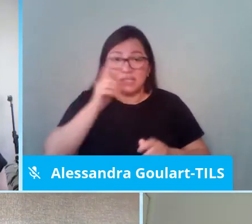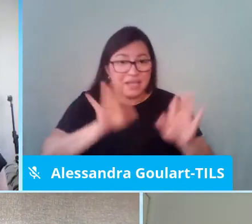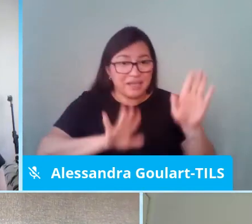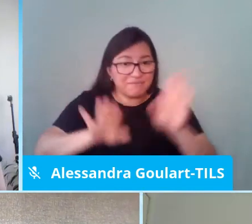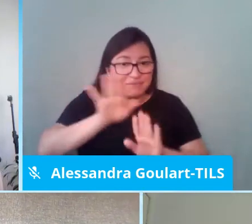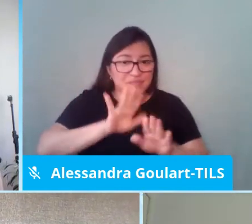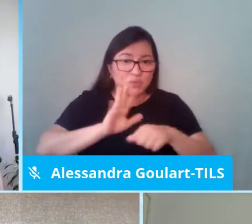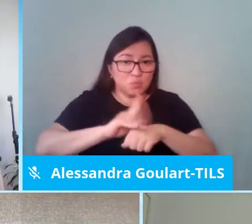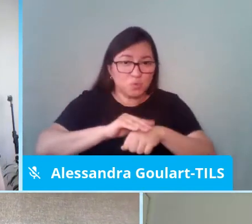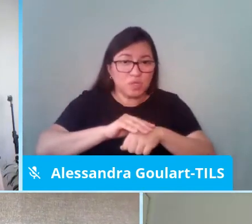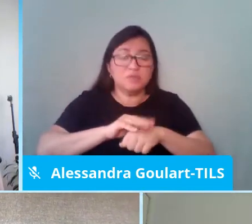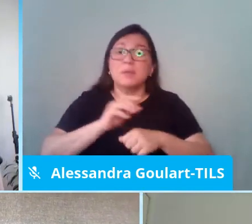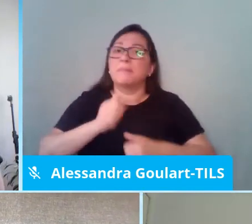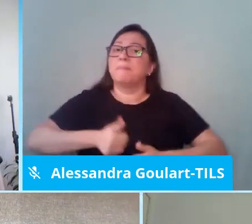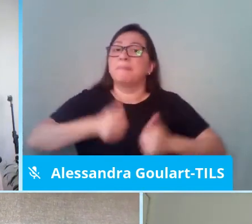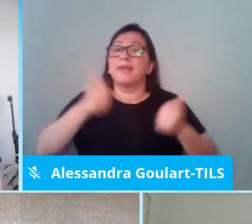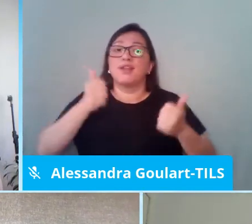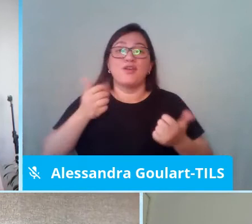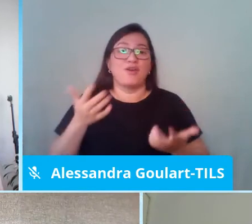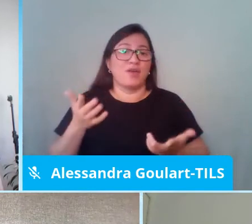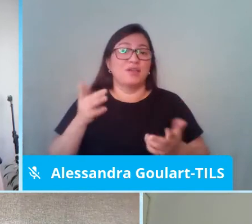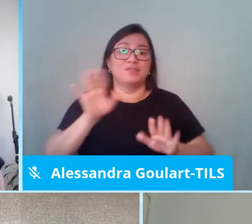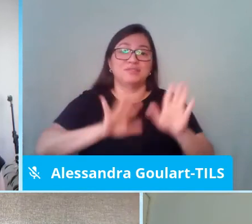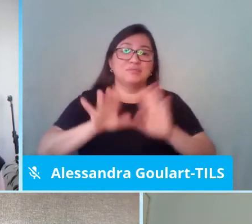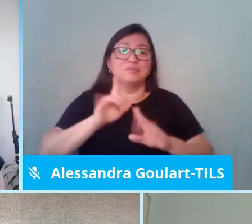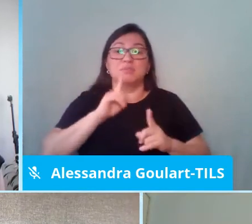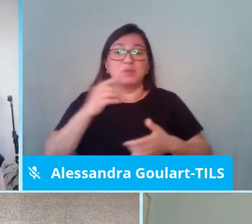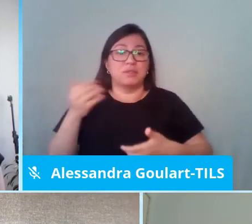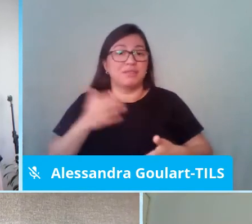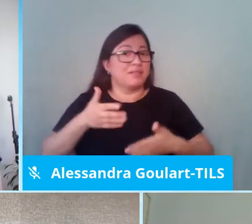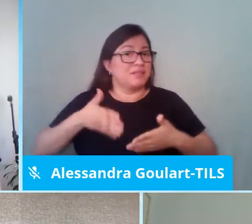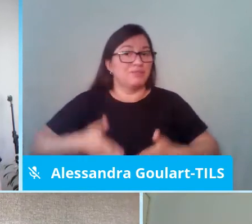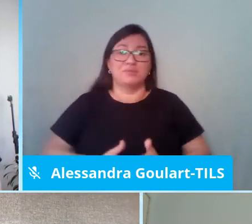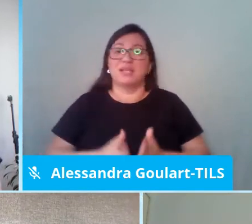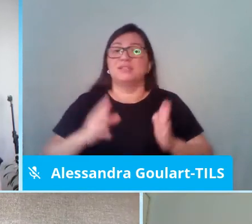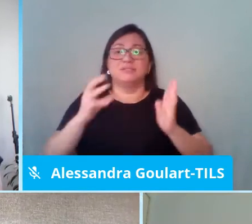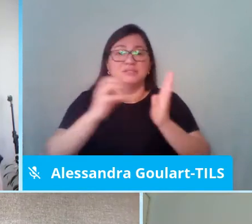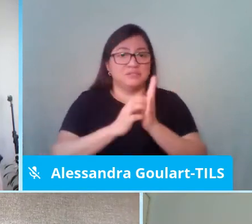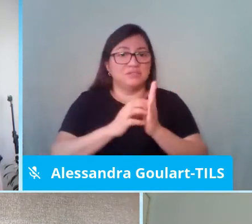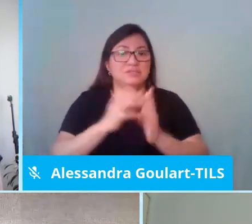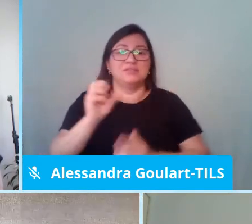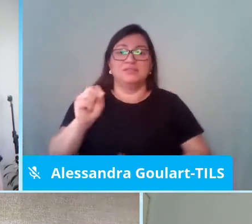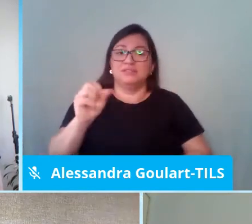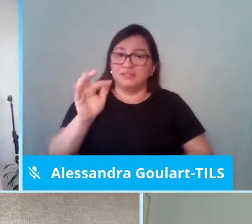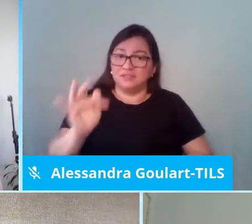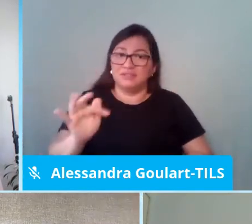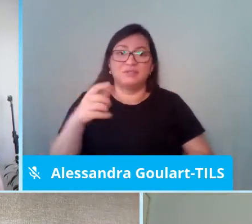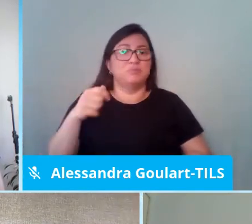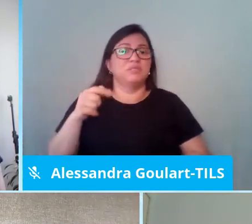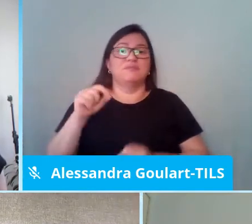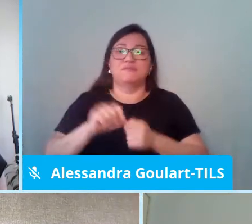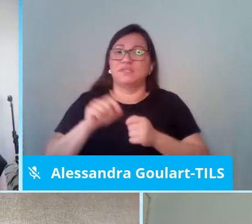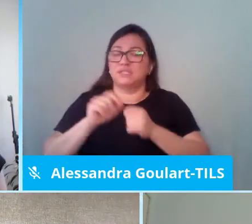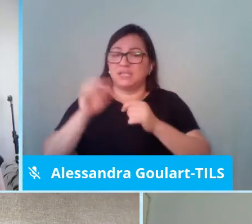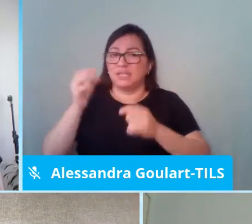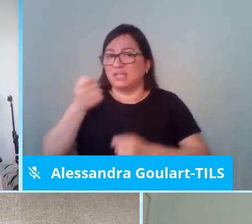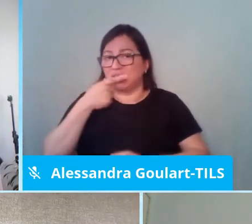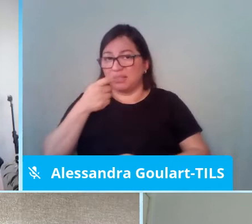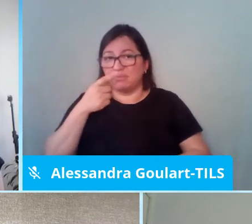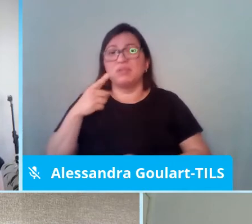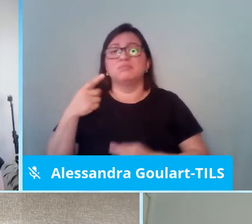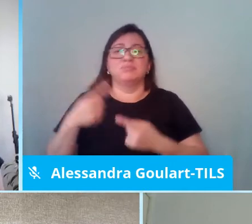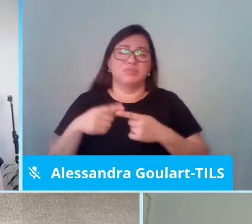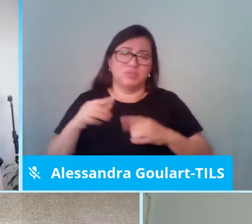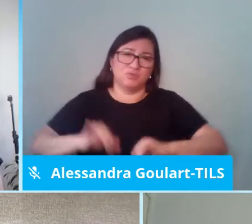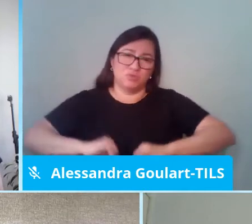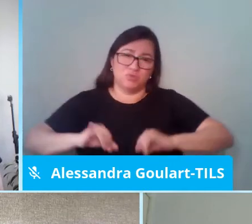uma criança nasça, seja com sífilis, seja com HIV, que tenha que passar por um tratamento que é muito dolorido no caso